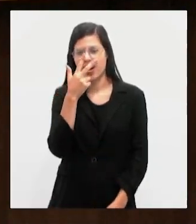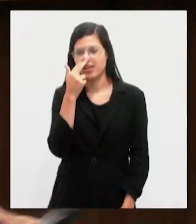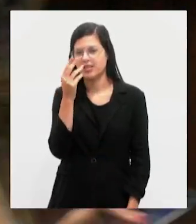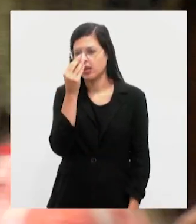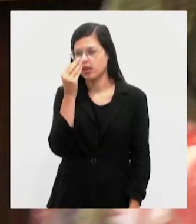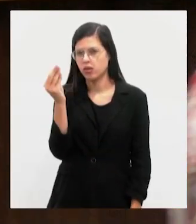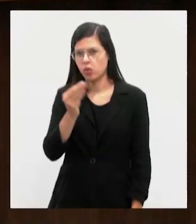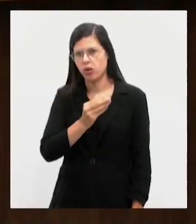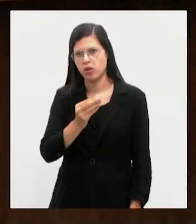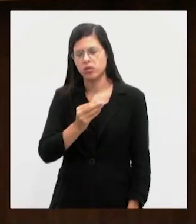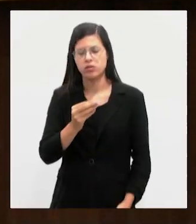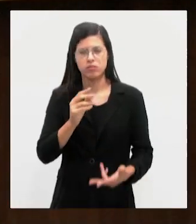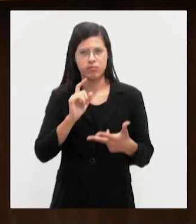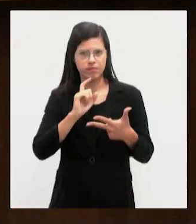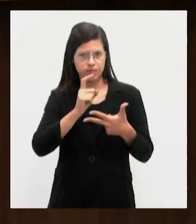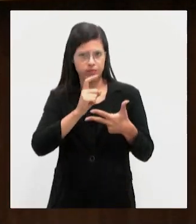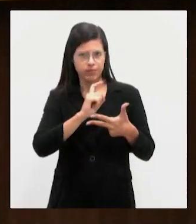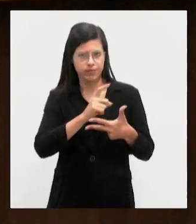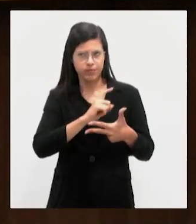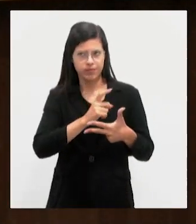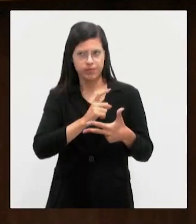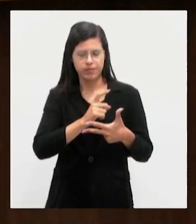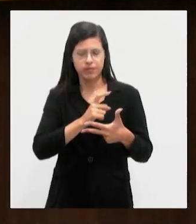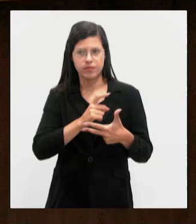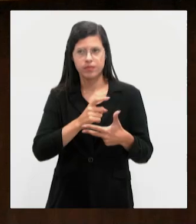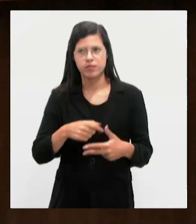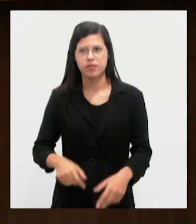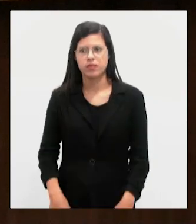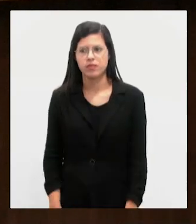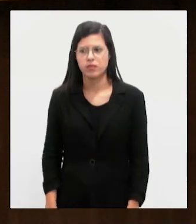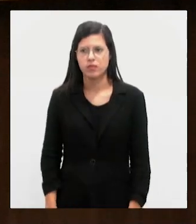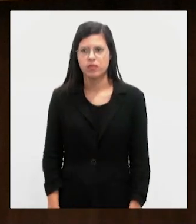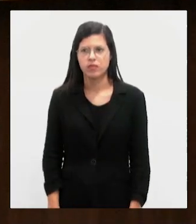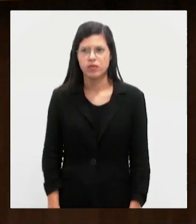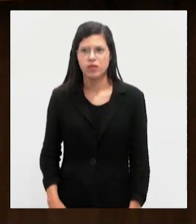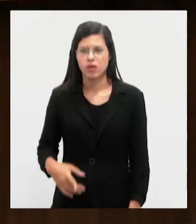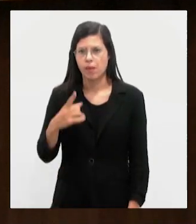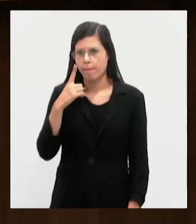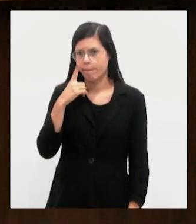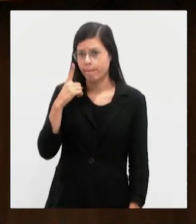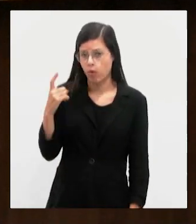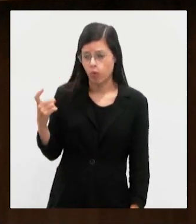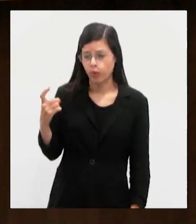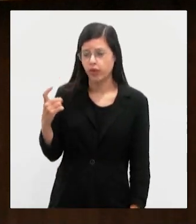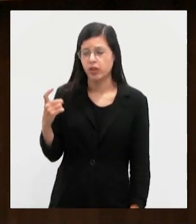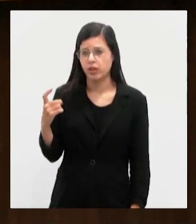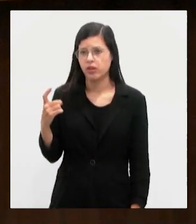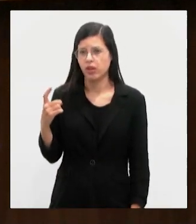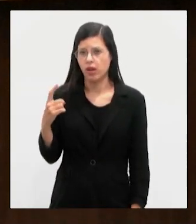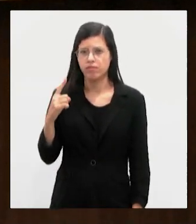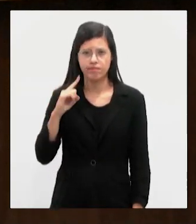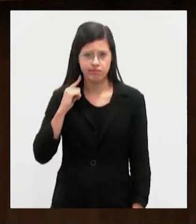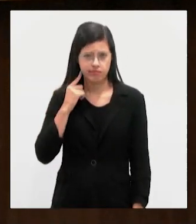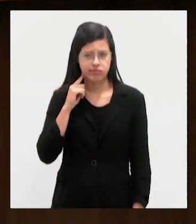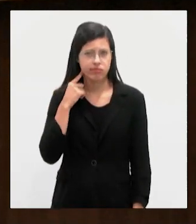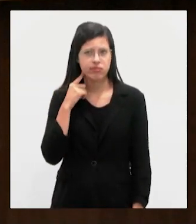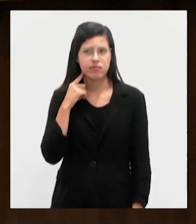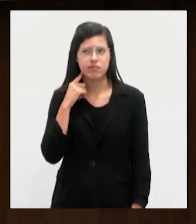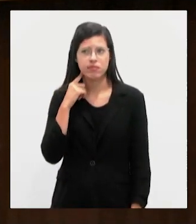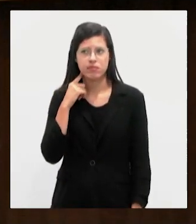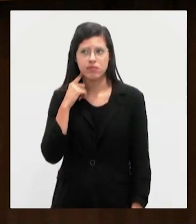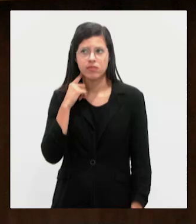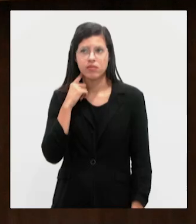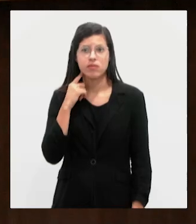pelos poderes executivos. E ela é mais poluída, ou tão poluída, quanto a Baía